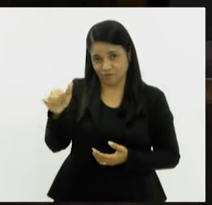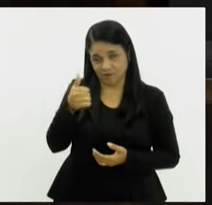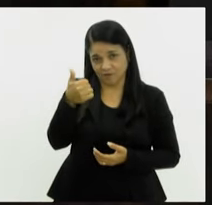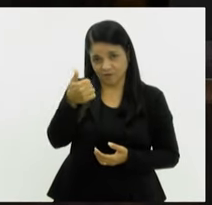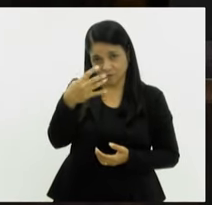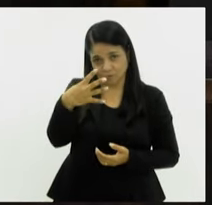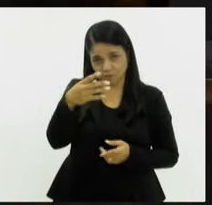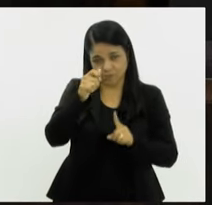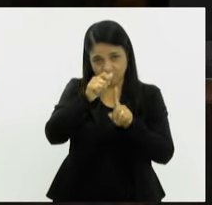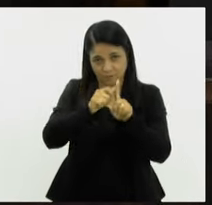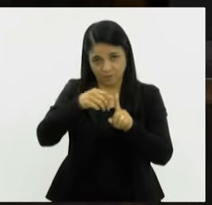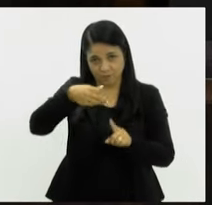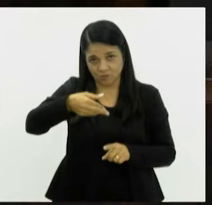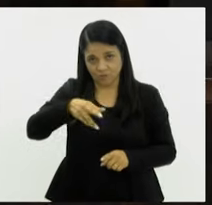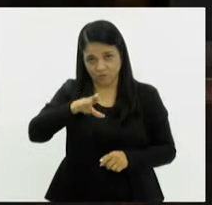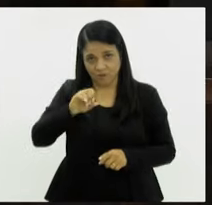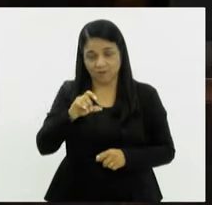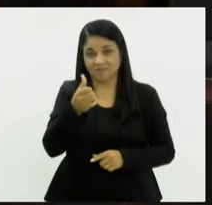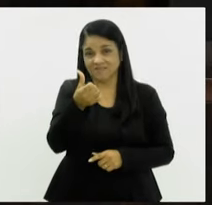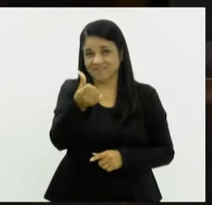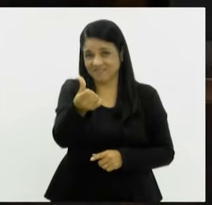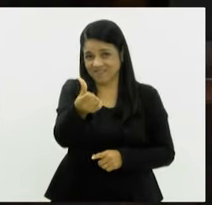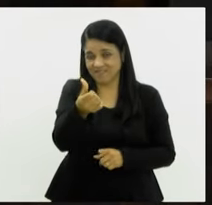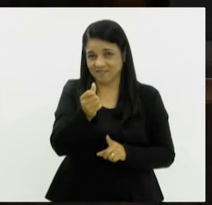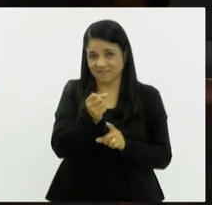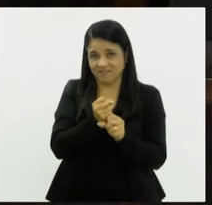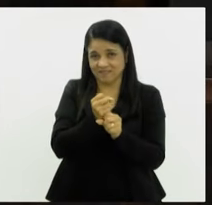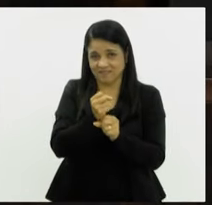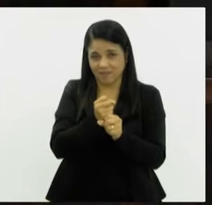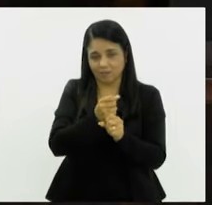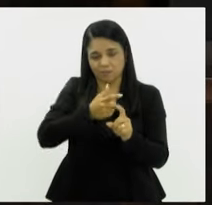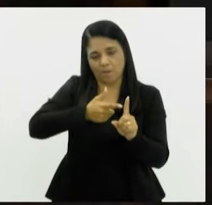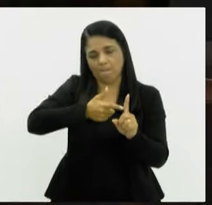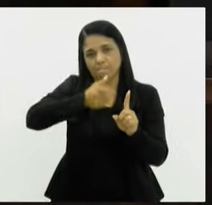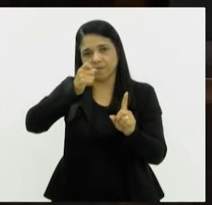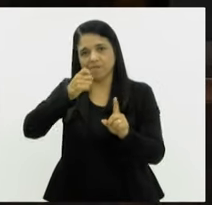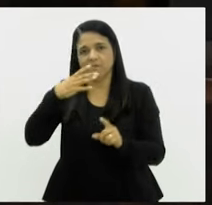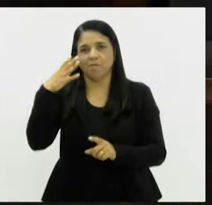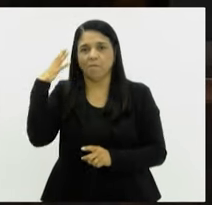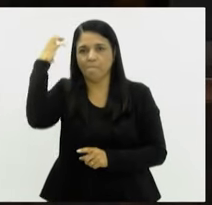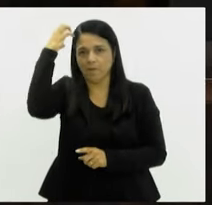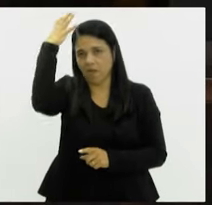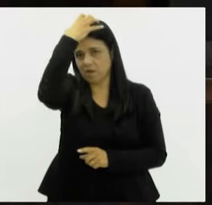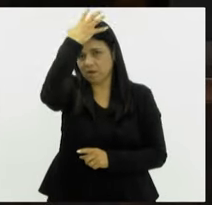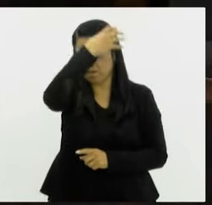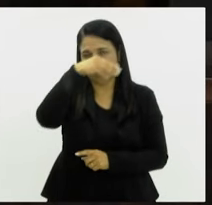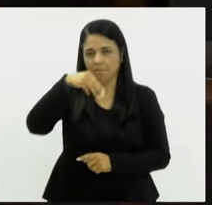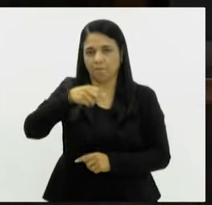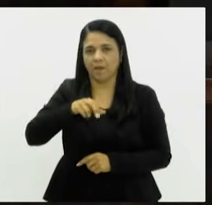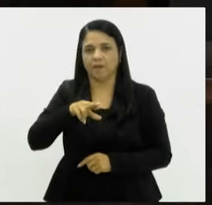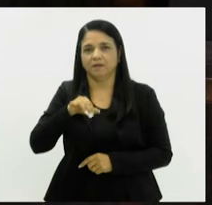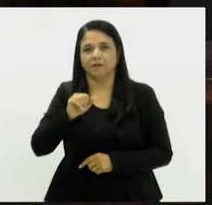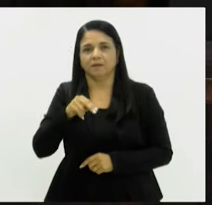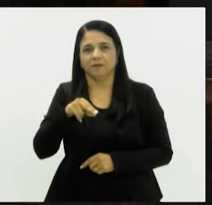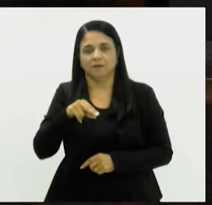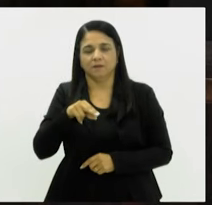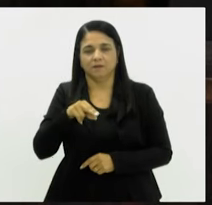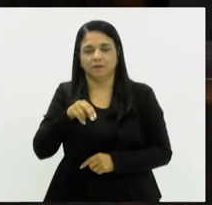fazem 6 anos do feminicídio político de Marielle Franco, uma parlamentar que trabalhou, inclusive, na